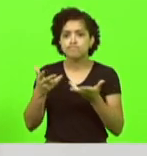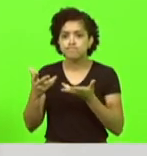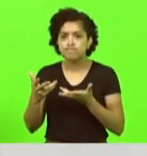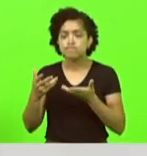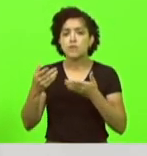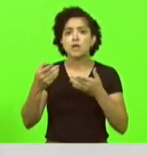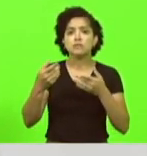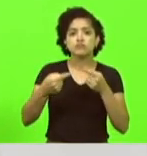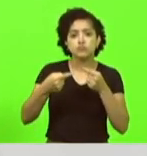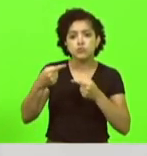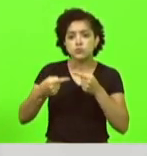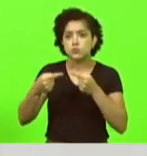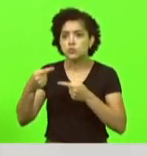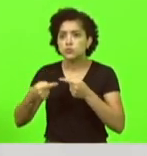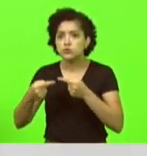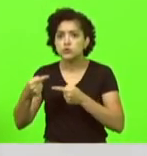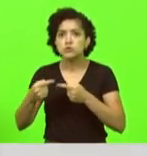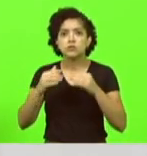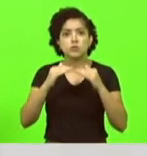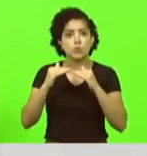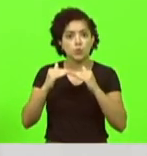diálogo e o consenso